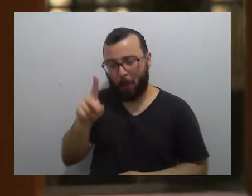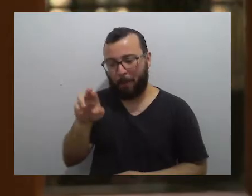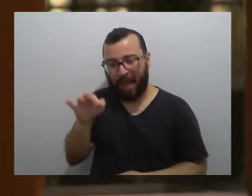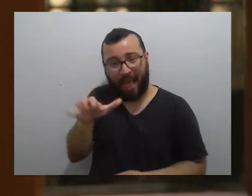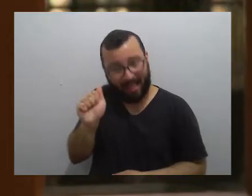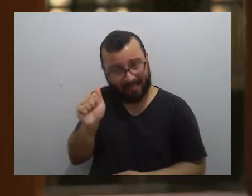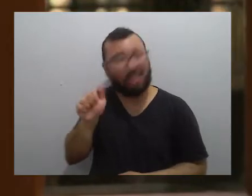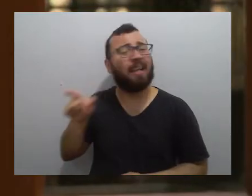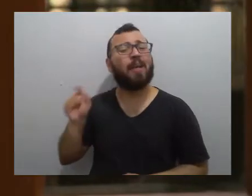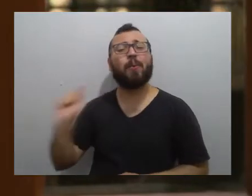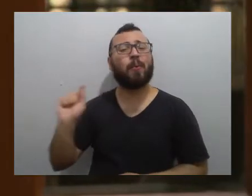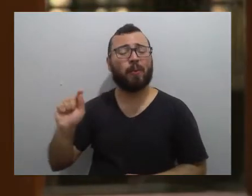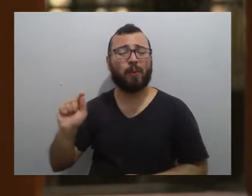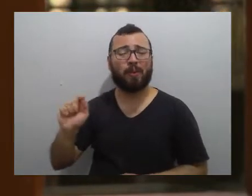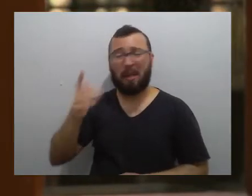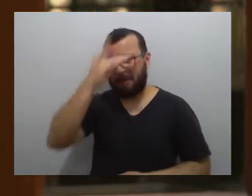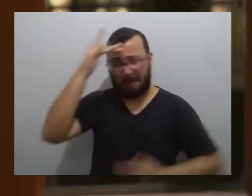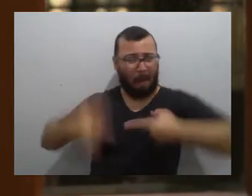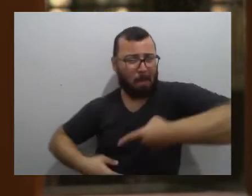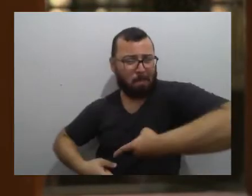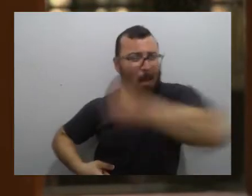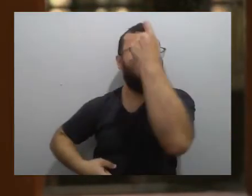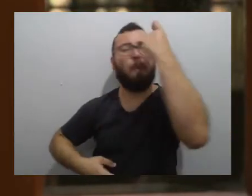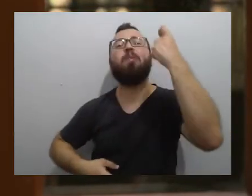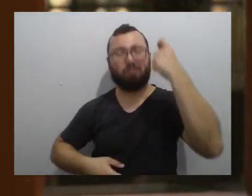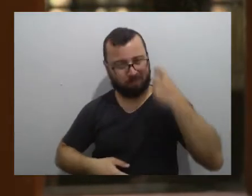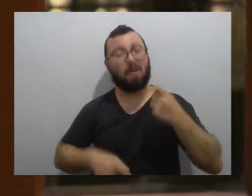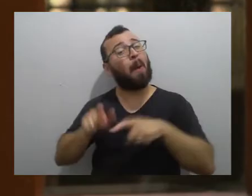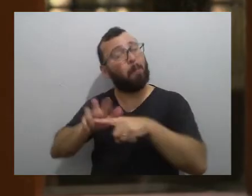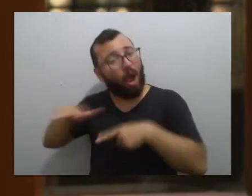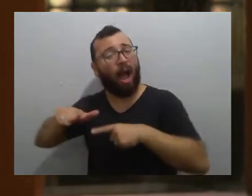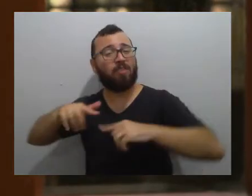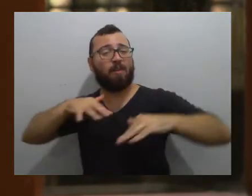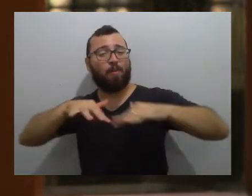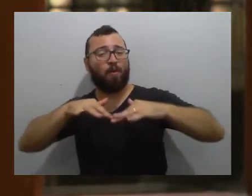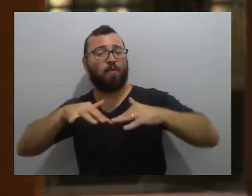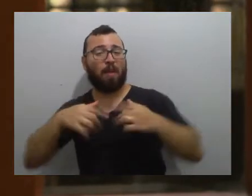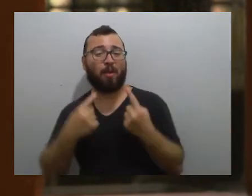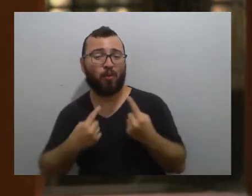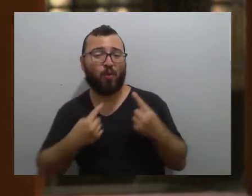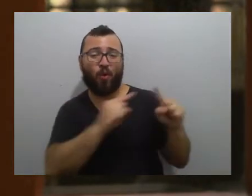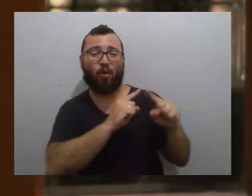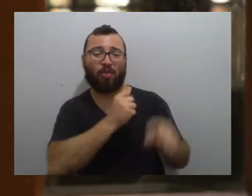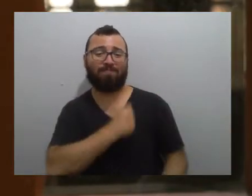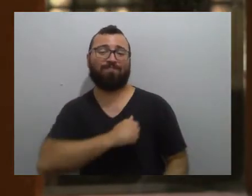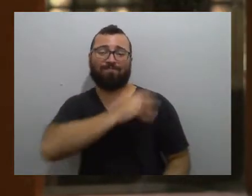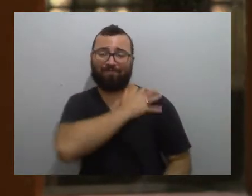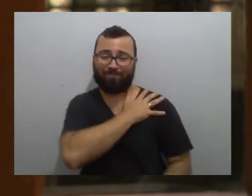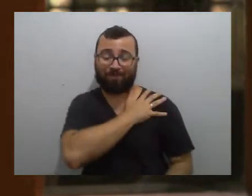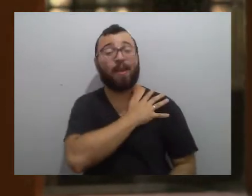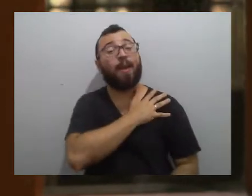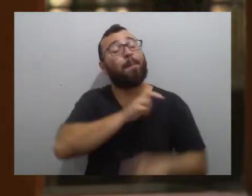Os anos 60, né, foram assim, foi um período assim onde ocorreram mudanças